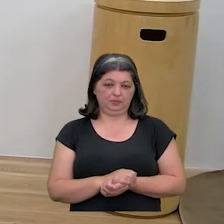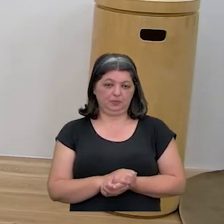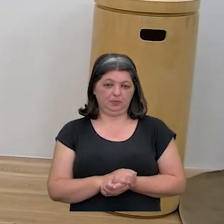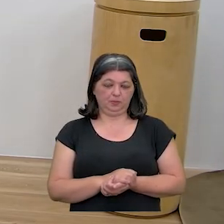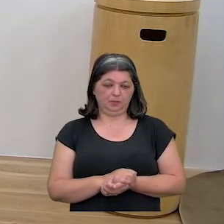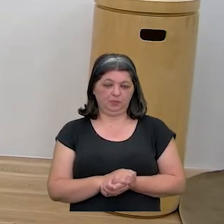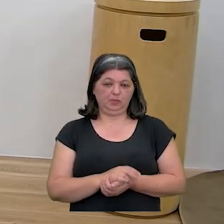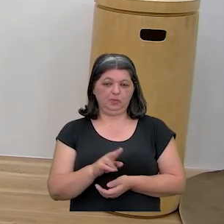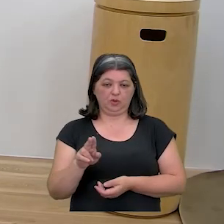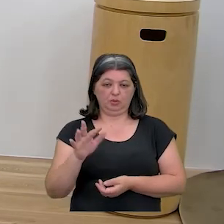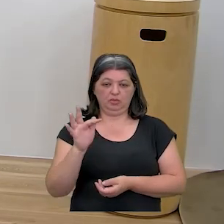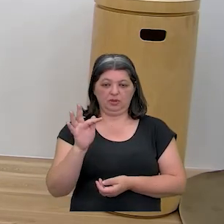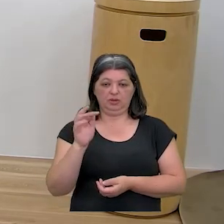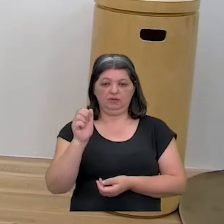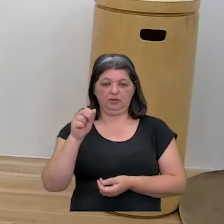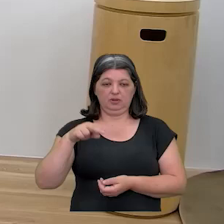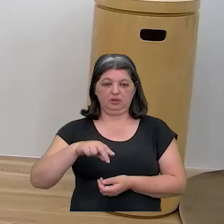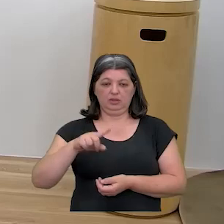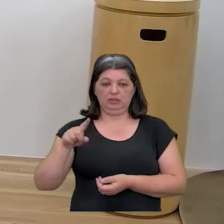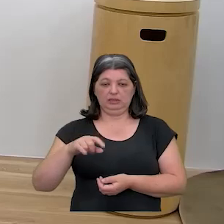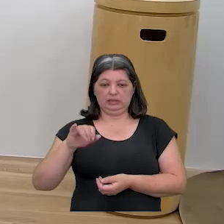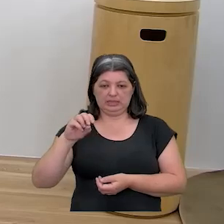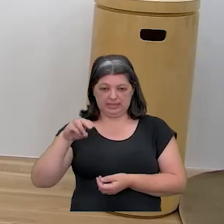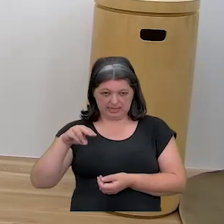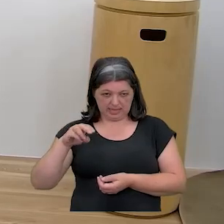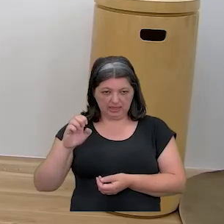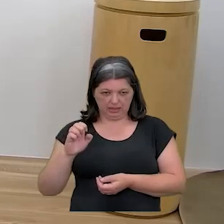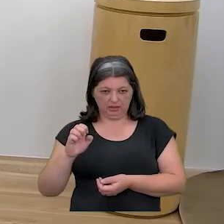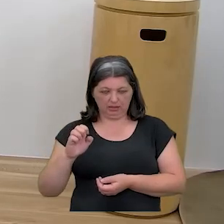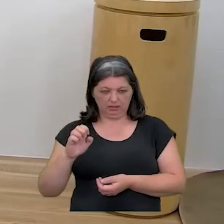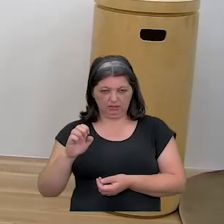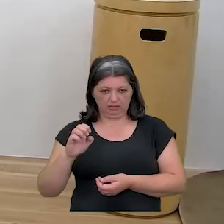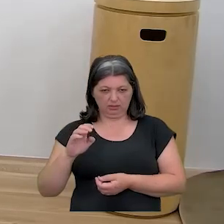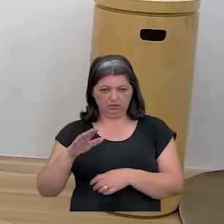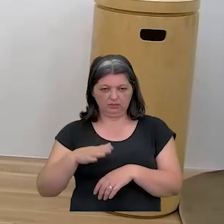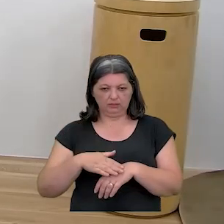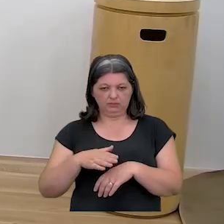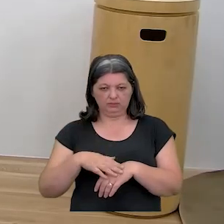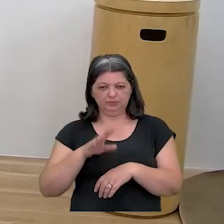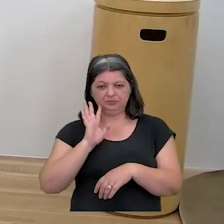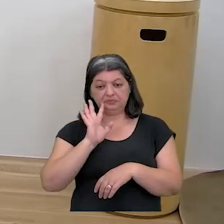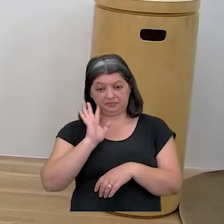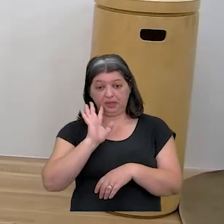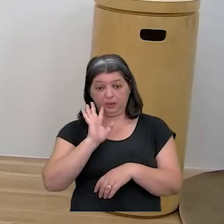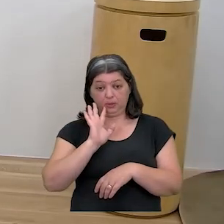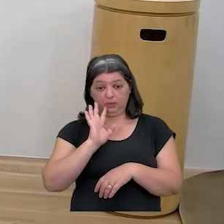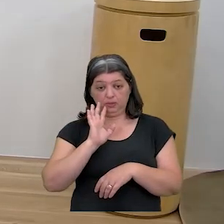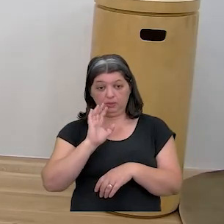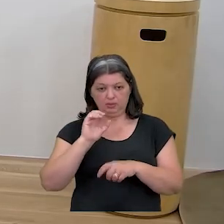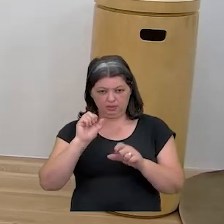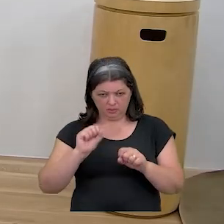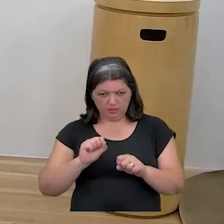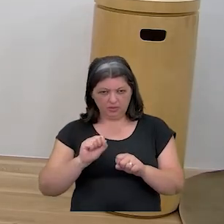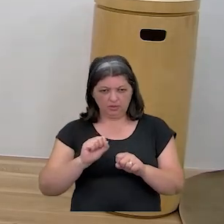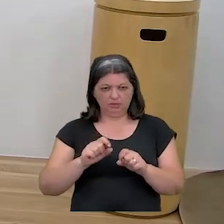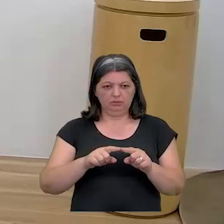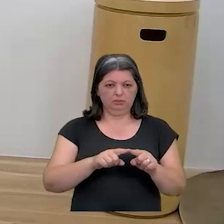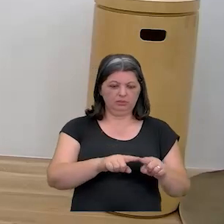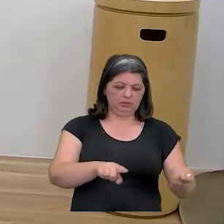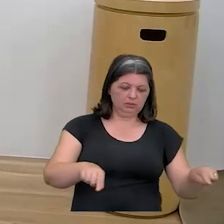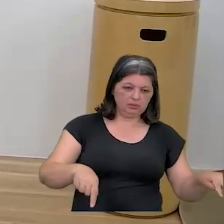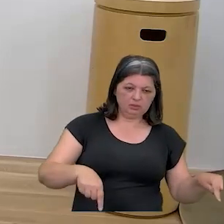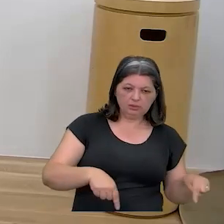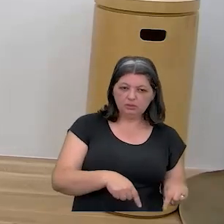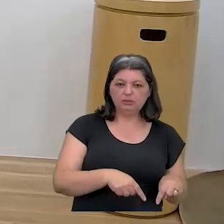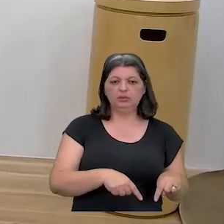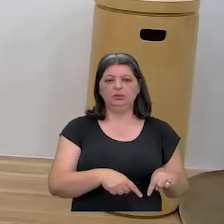Fanzine. Aí você pode, vamos ver aqui, ó. Fazer fanzine? Fanzine. É bacana. Posso fazer no quarto, na sala, na cama. Muito